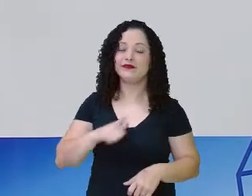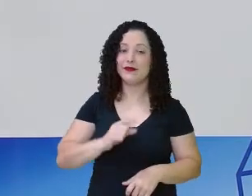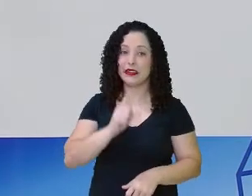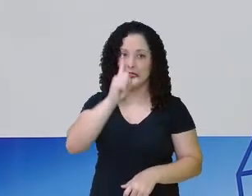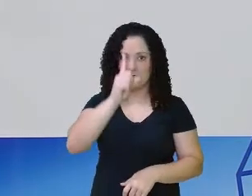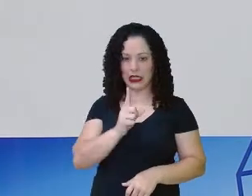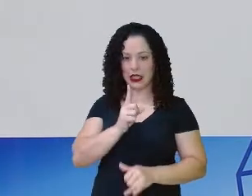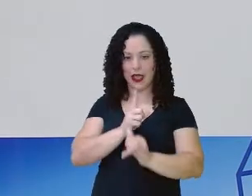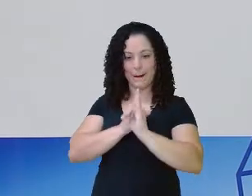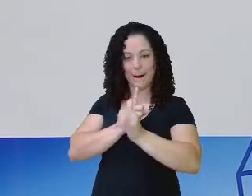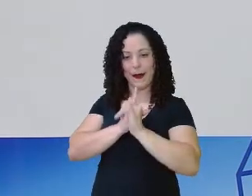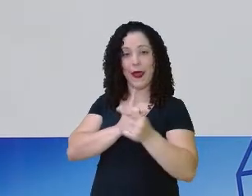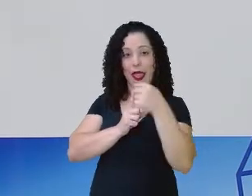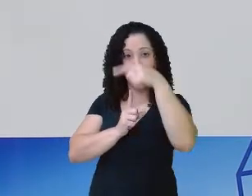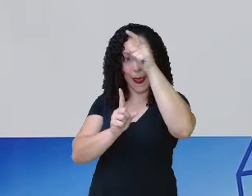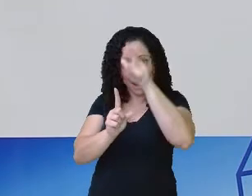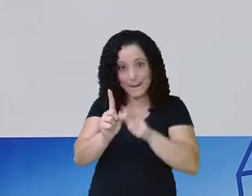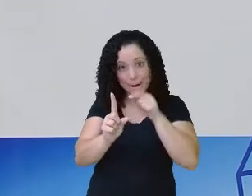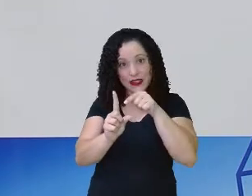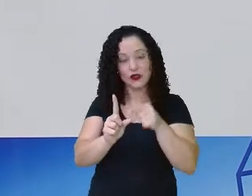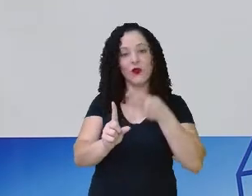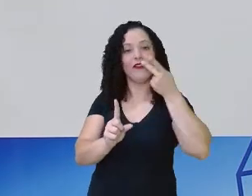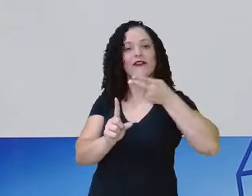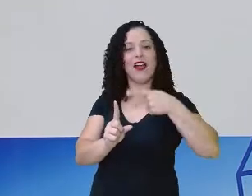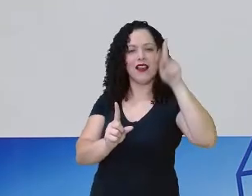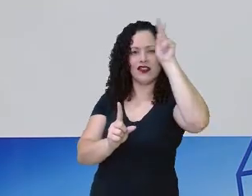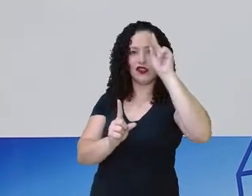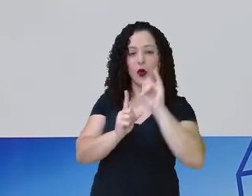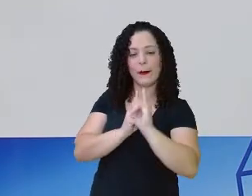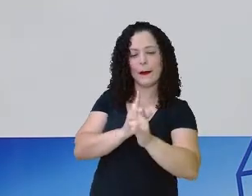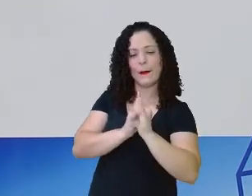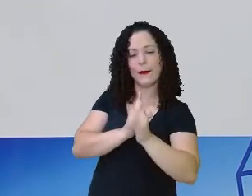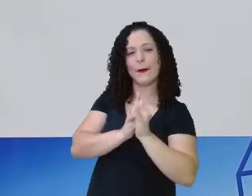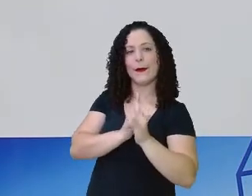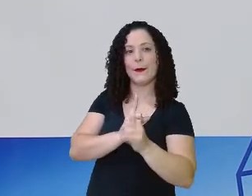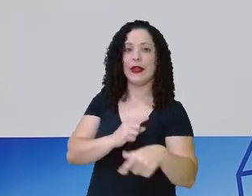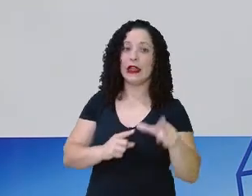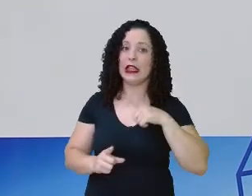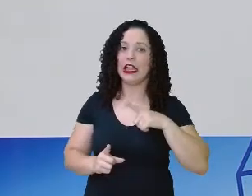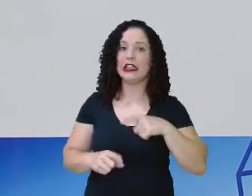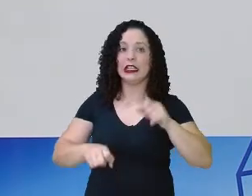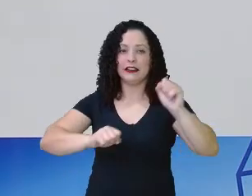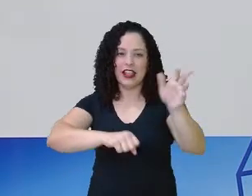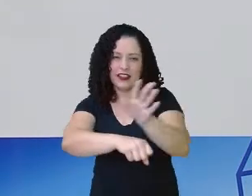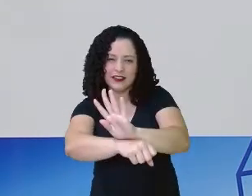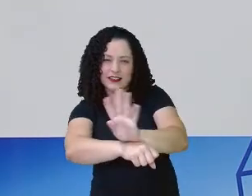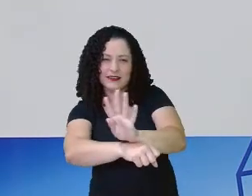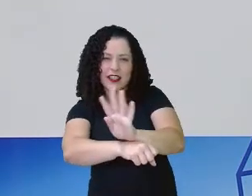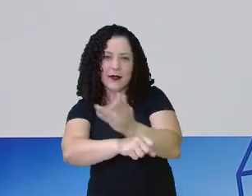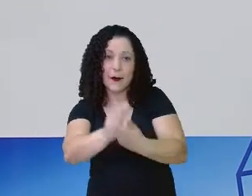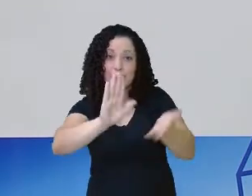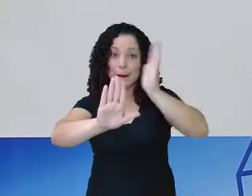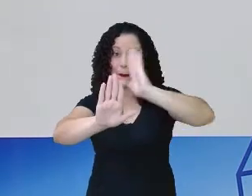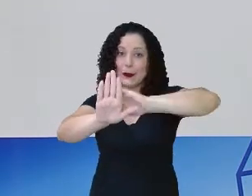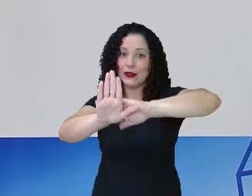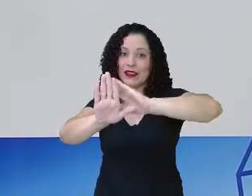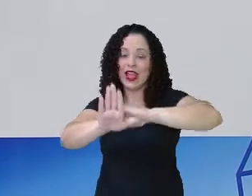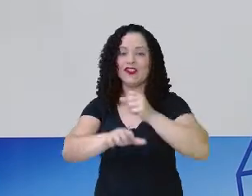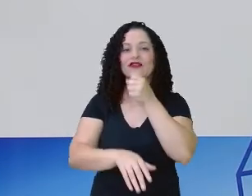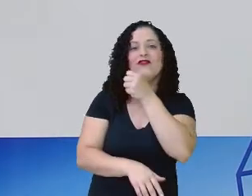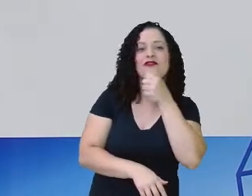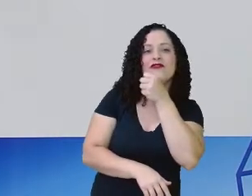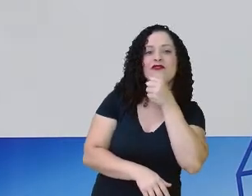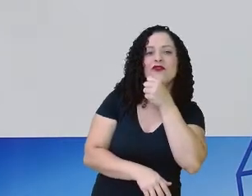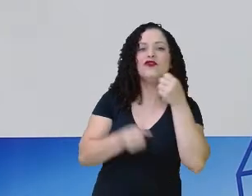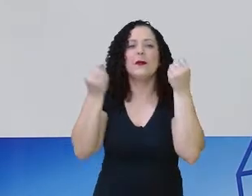narrador? Aquele que conta a história. Tem até filmes, não é? Que botam uma voz de uma pessoa falando, é o narrador, isso mesmo.